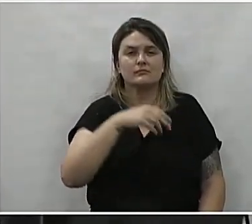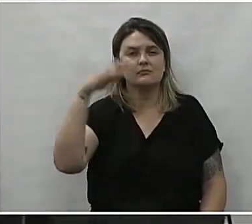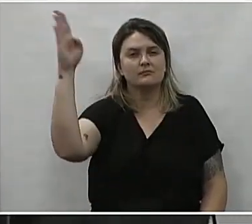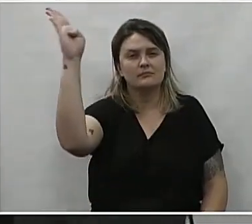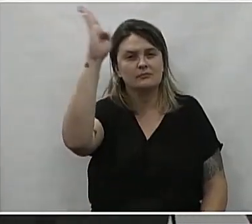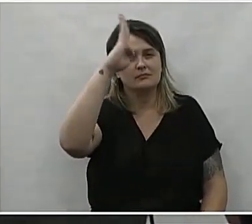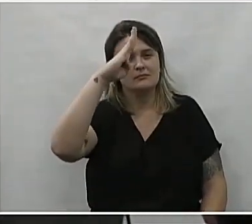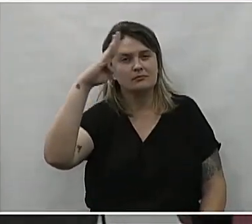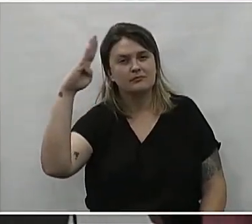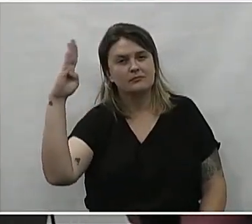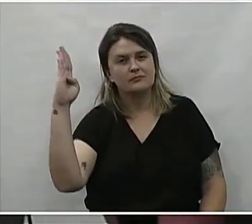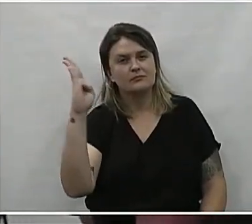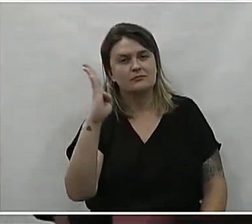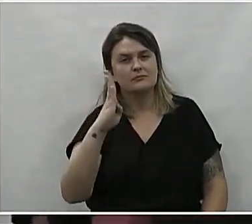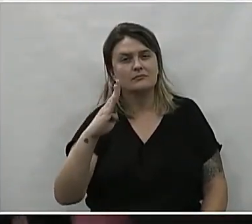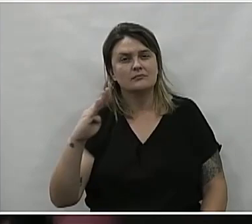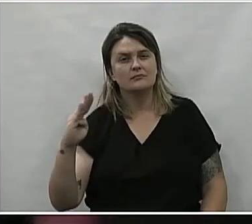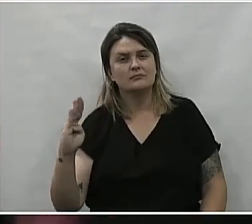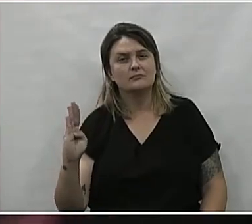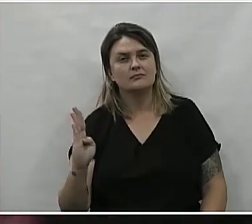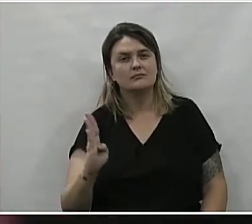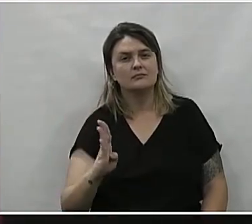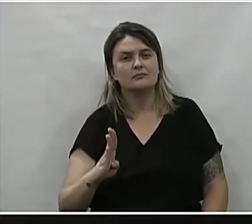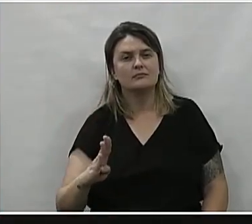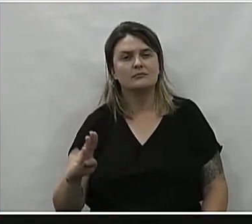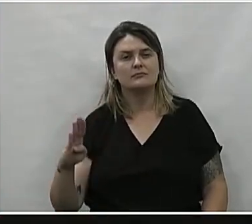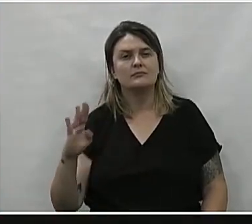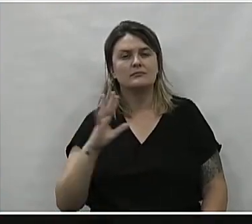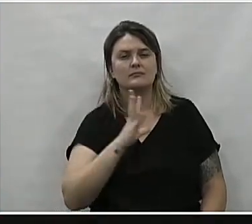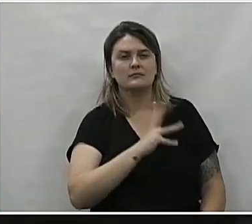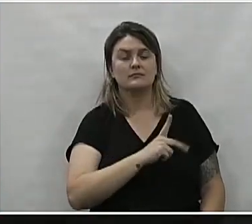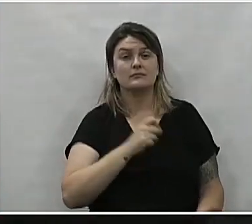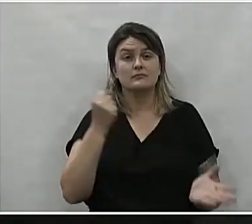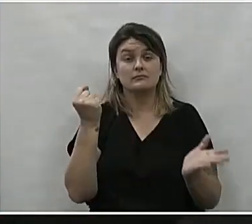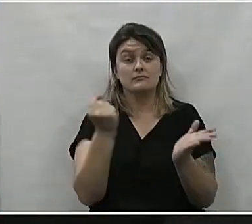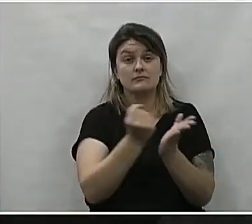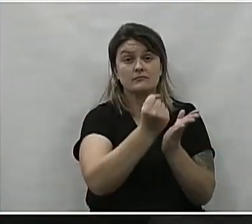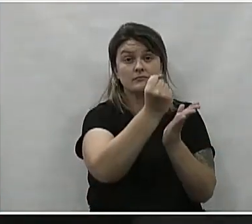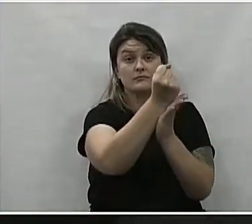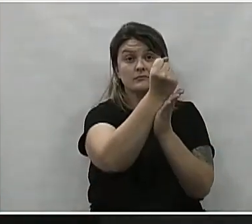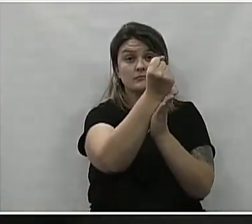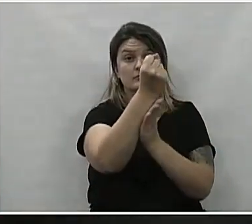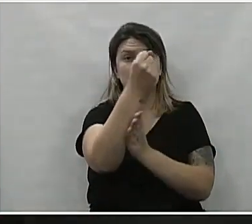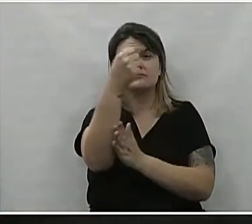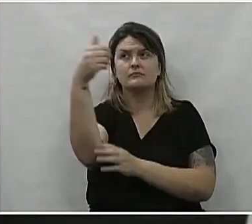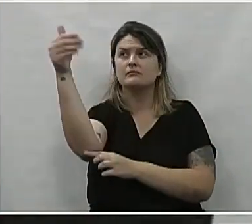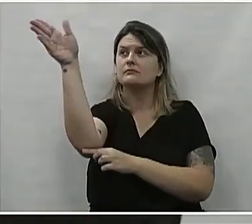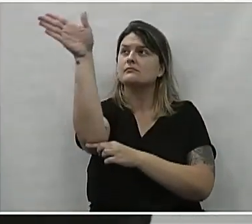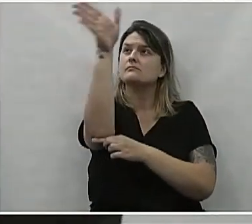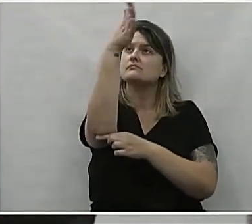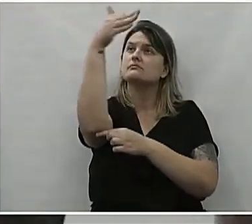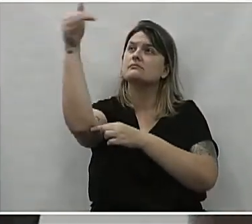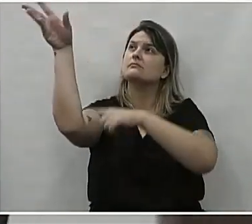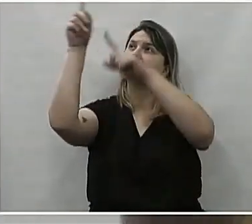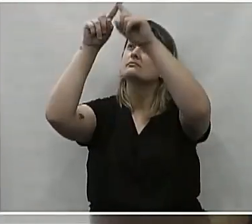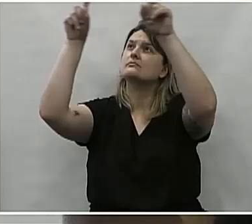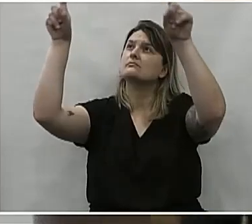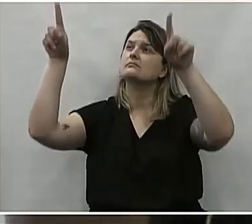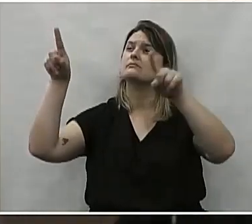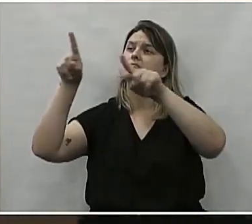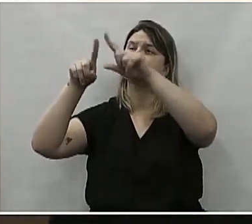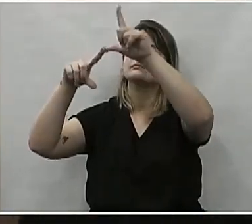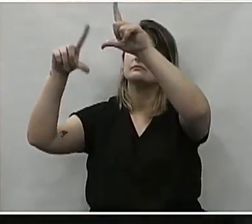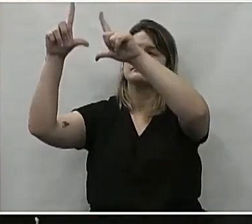toda a terra, salve e sal Brasil, que amor eterno seja símbolo Olá, barulho,